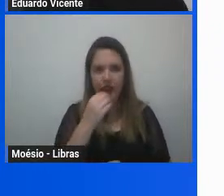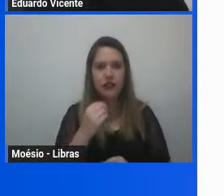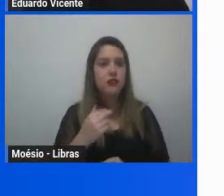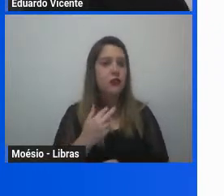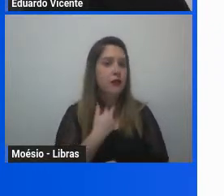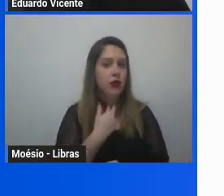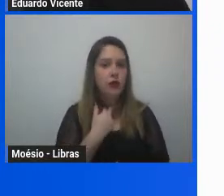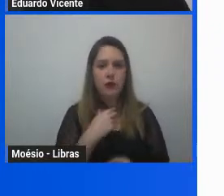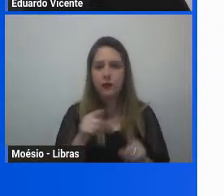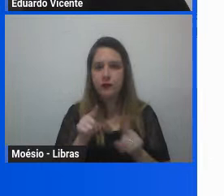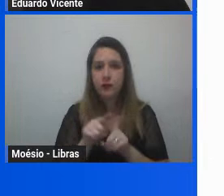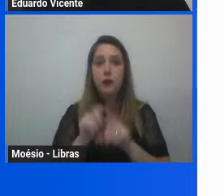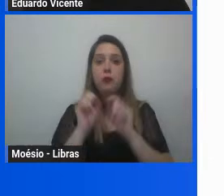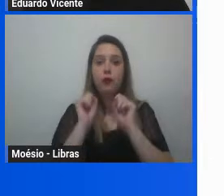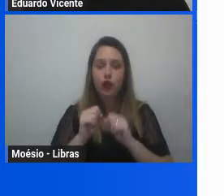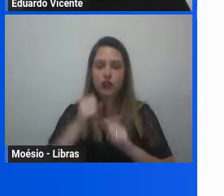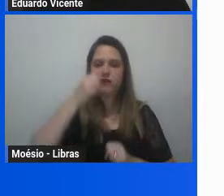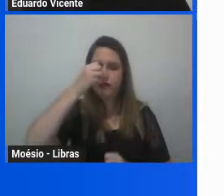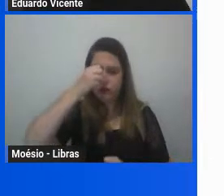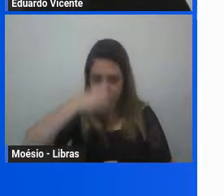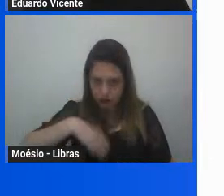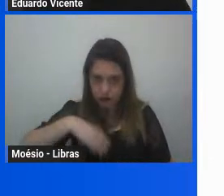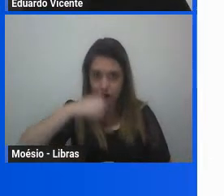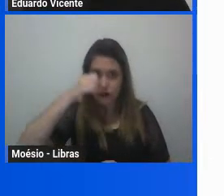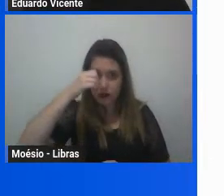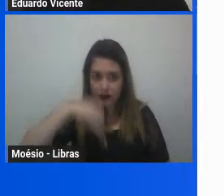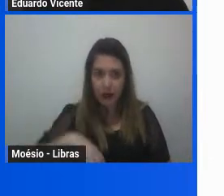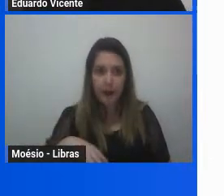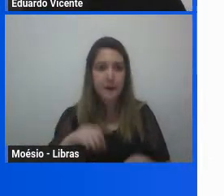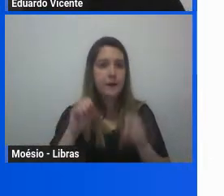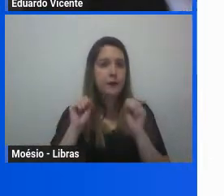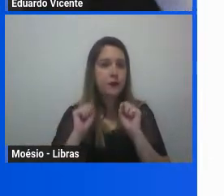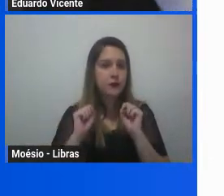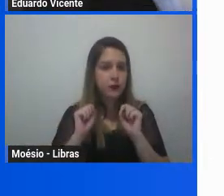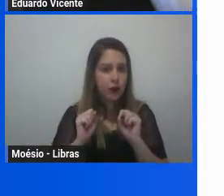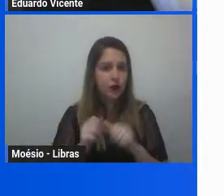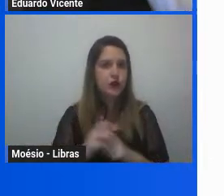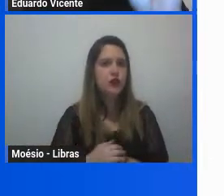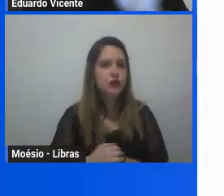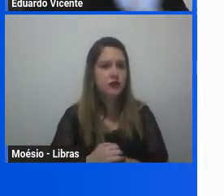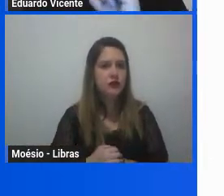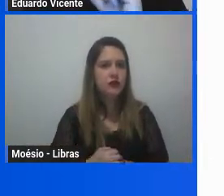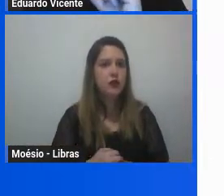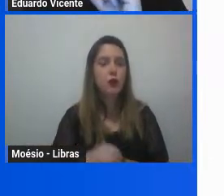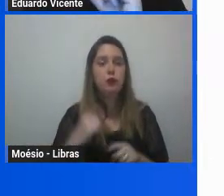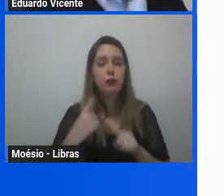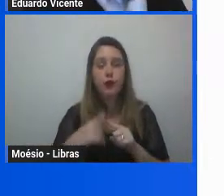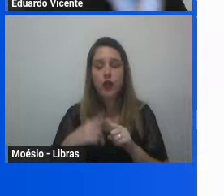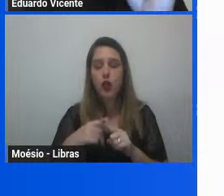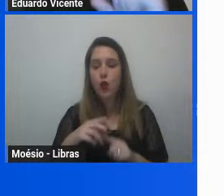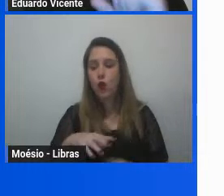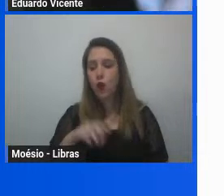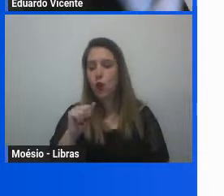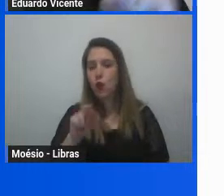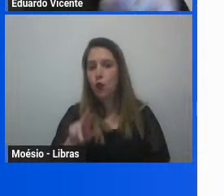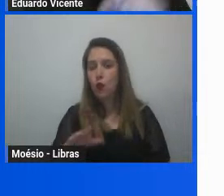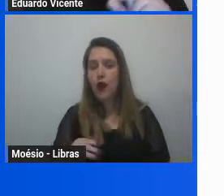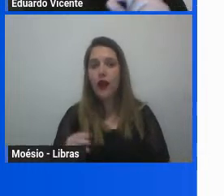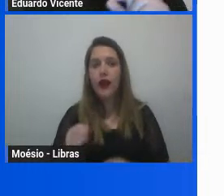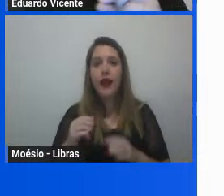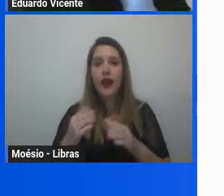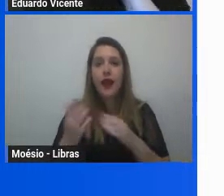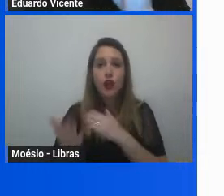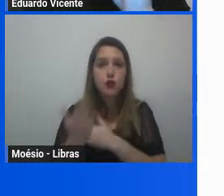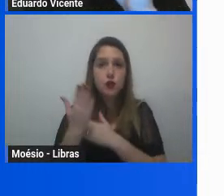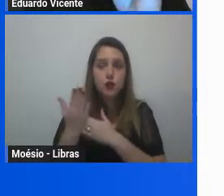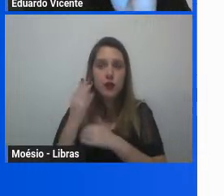Após sangrar, contraindicado. Por quê? Porque o coágulo, ele nos ajuda a parar o sangramento. Então, tem